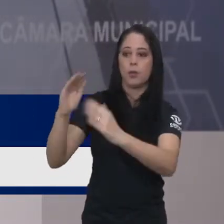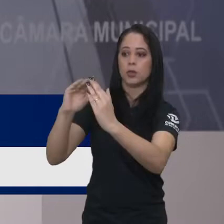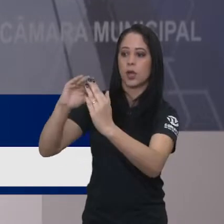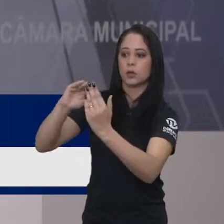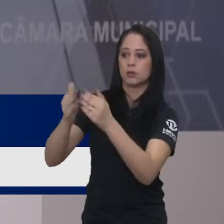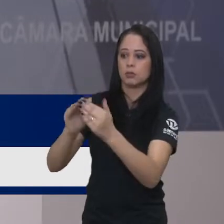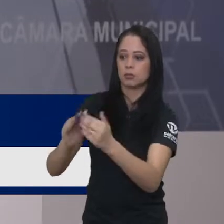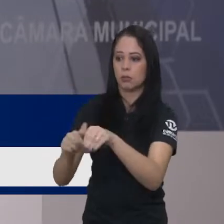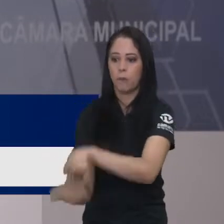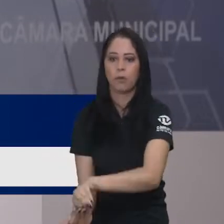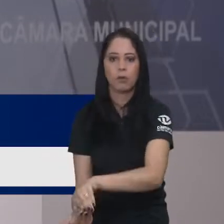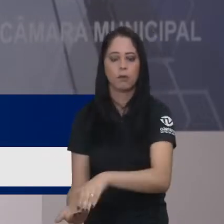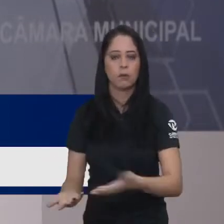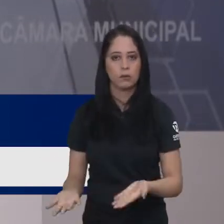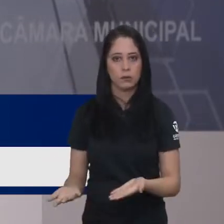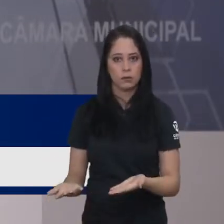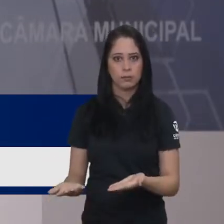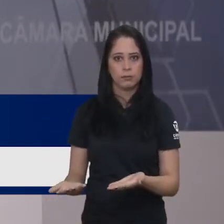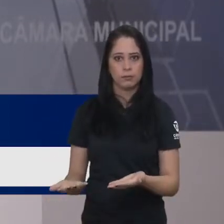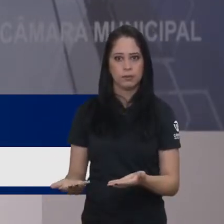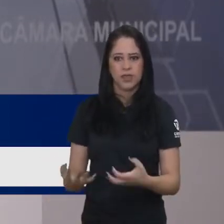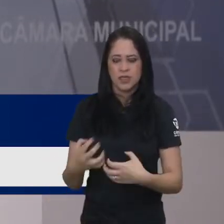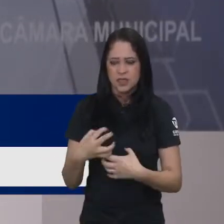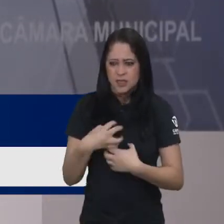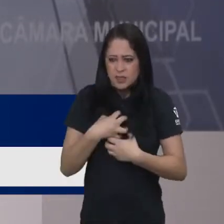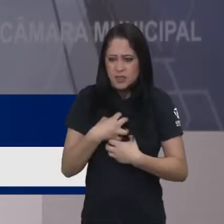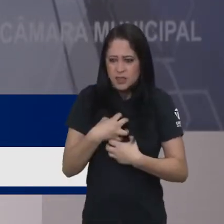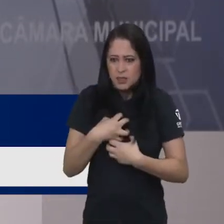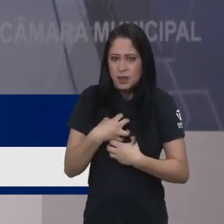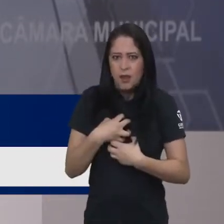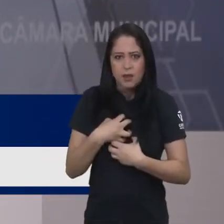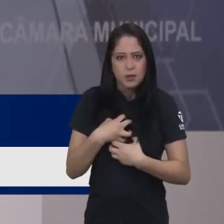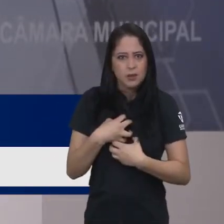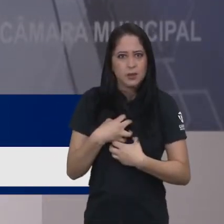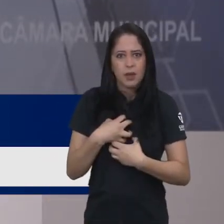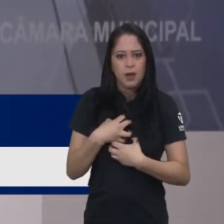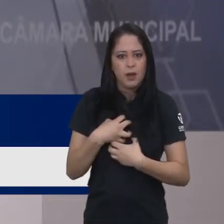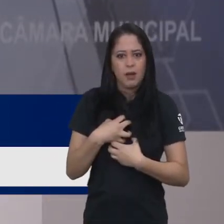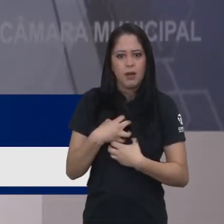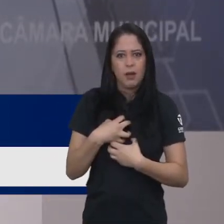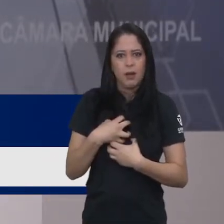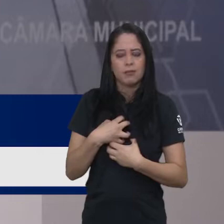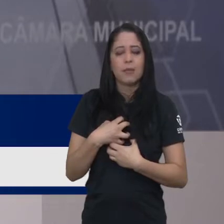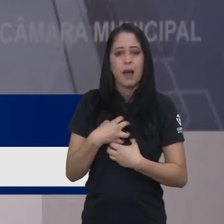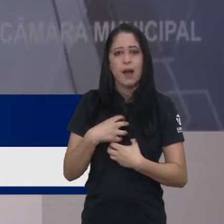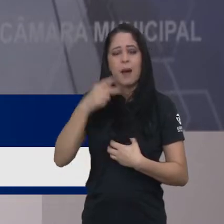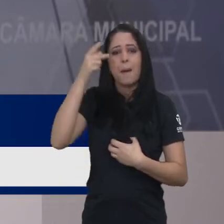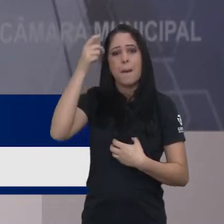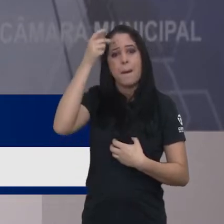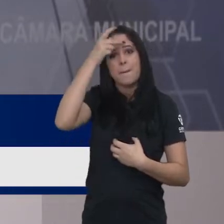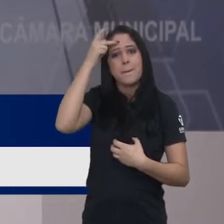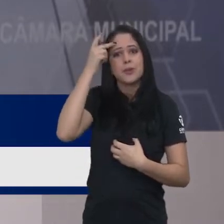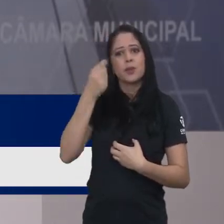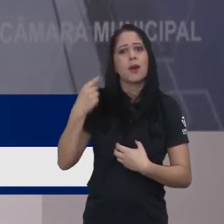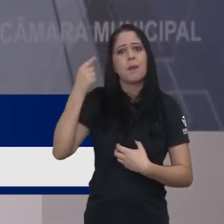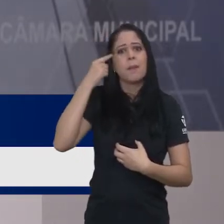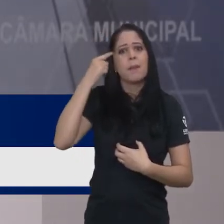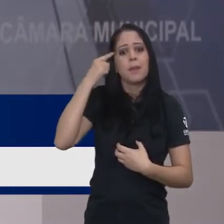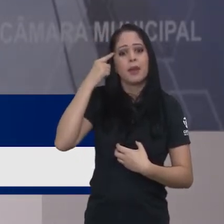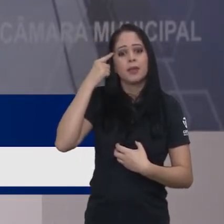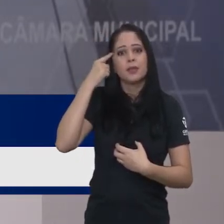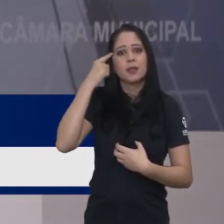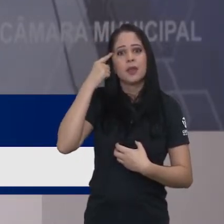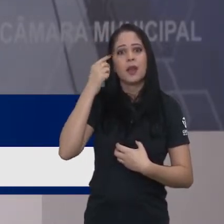tudo destruído. Isso traz um vazio muito grande. Não é só a questão material, a questão da impotência. A pessoa é um